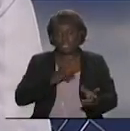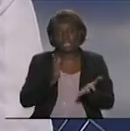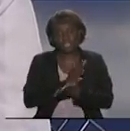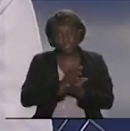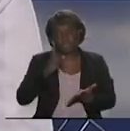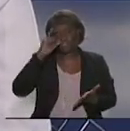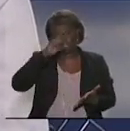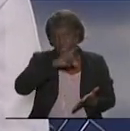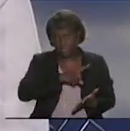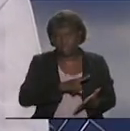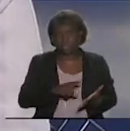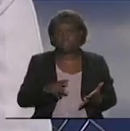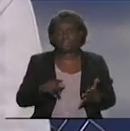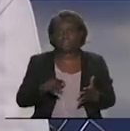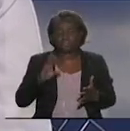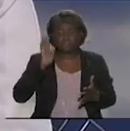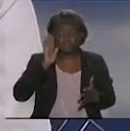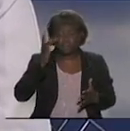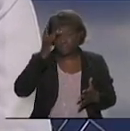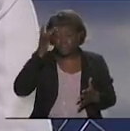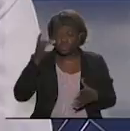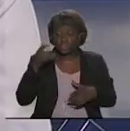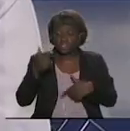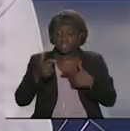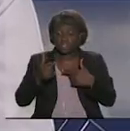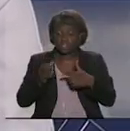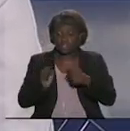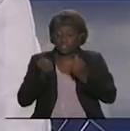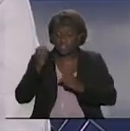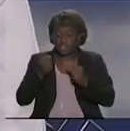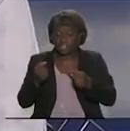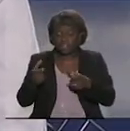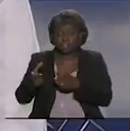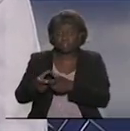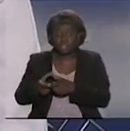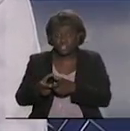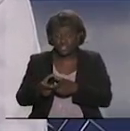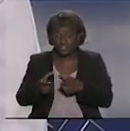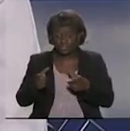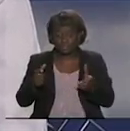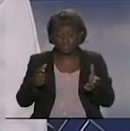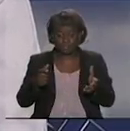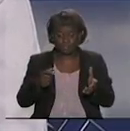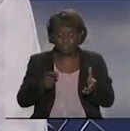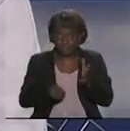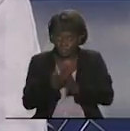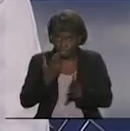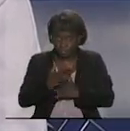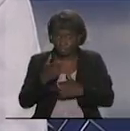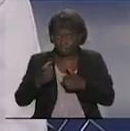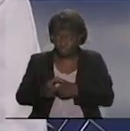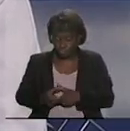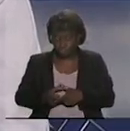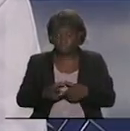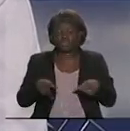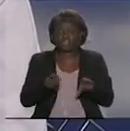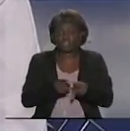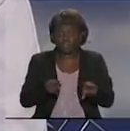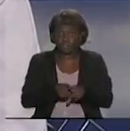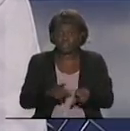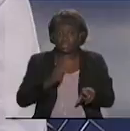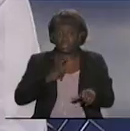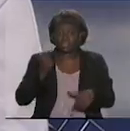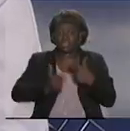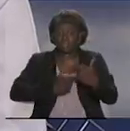ainda tem algumas dificuldades, principalmente para pequenos produtores, e em relação